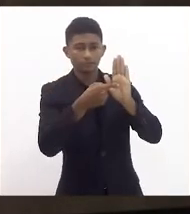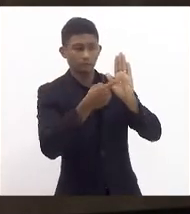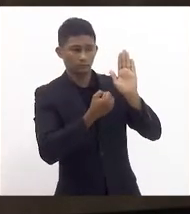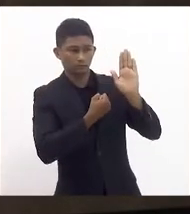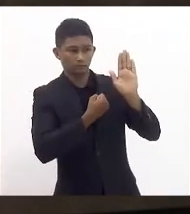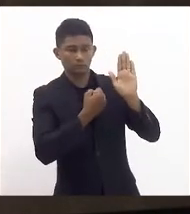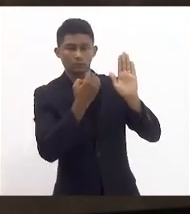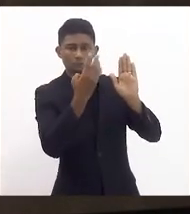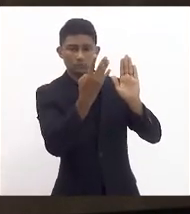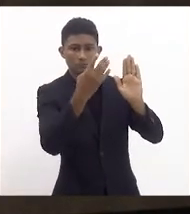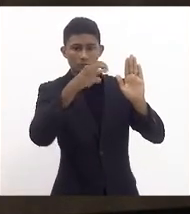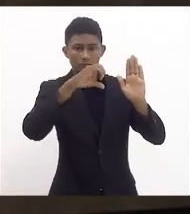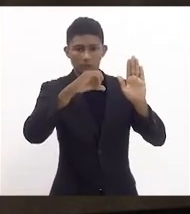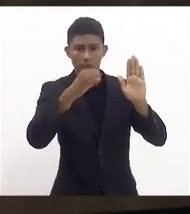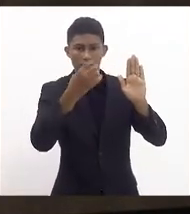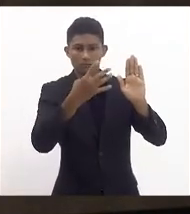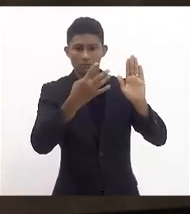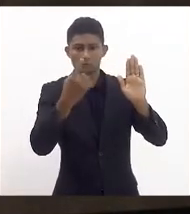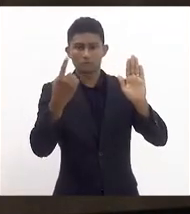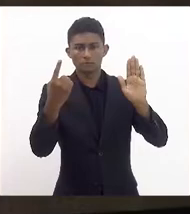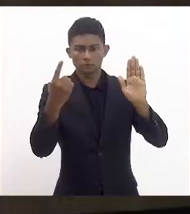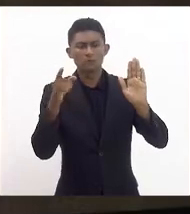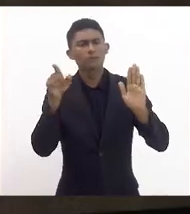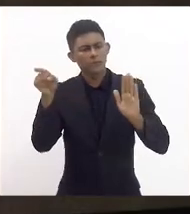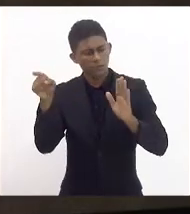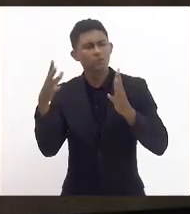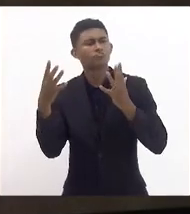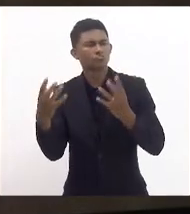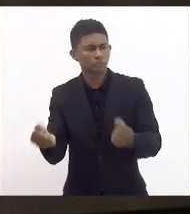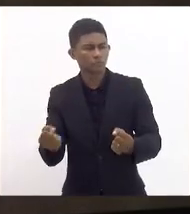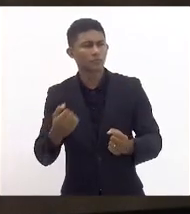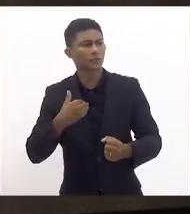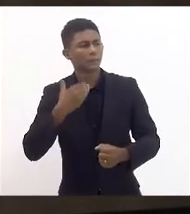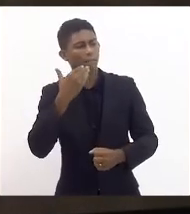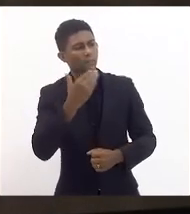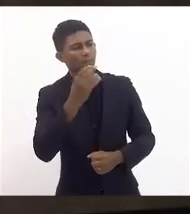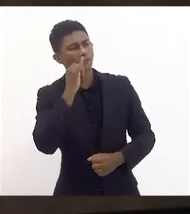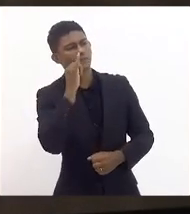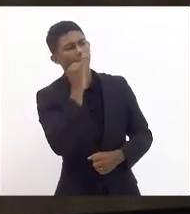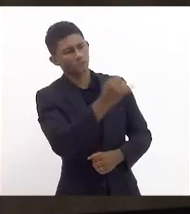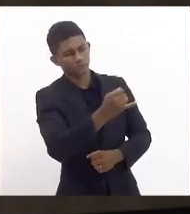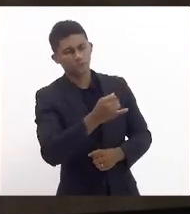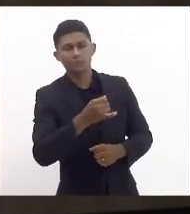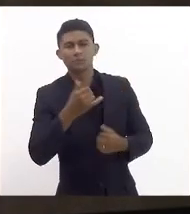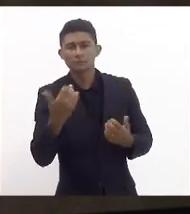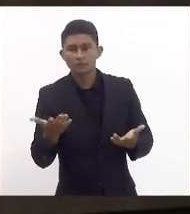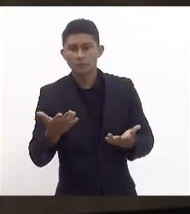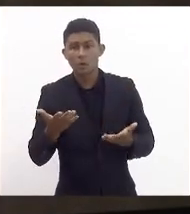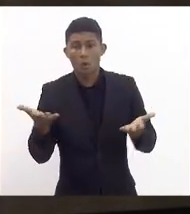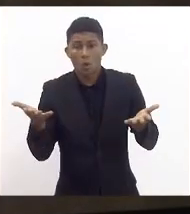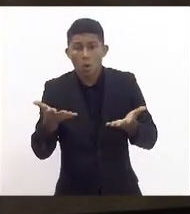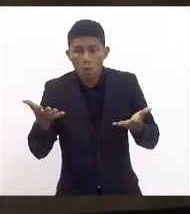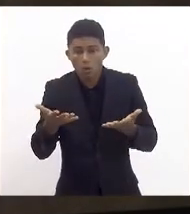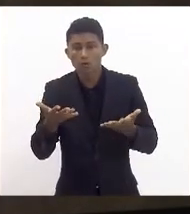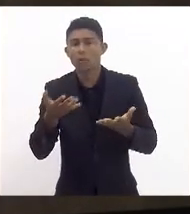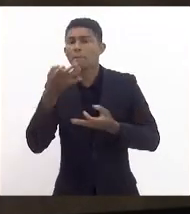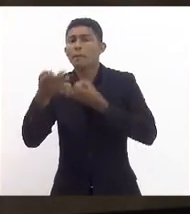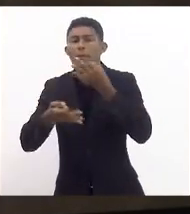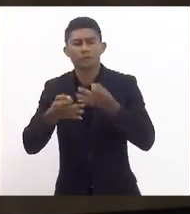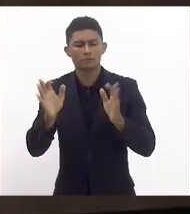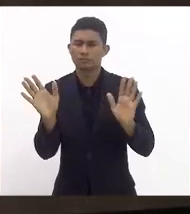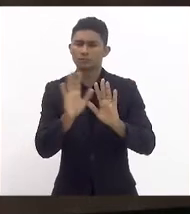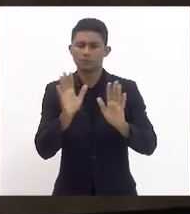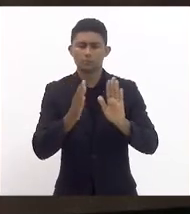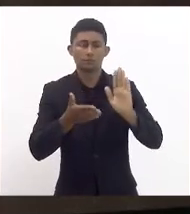4941, ele autorizou, pediu que eu repassasse a Vossa Excelência esse pedido, para não colher o parecer hoje, para retirar ele de pauta.